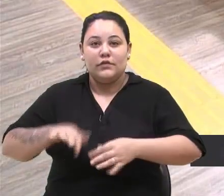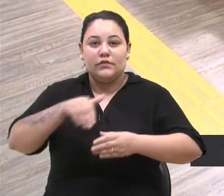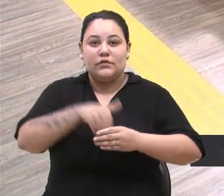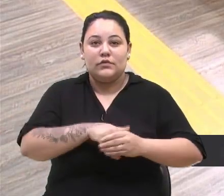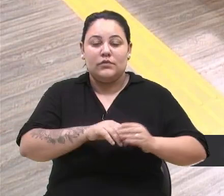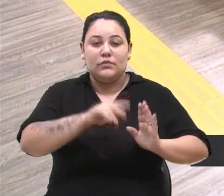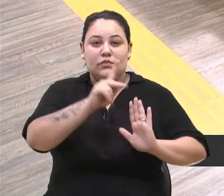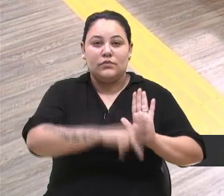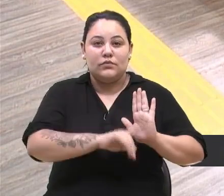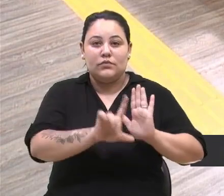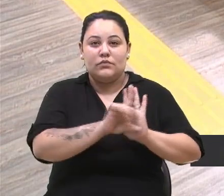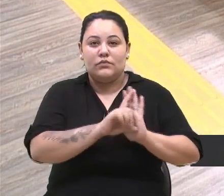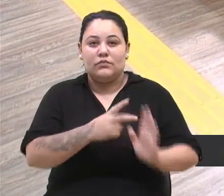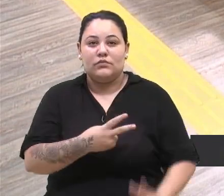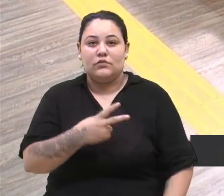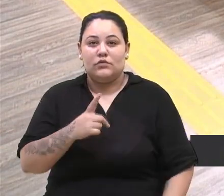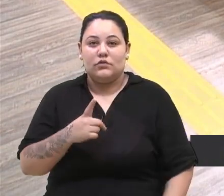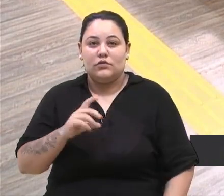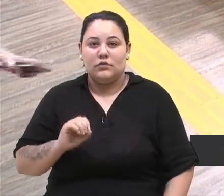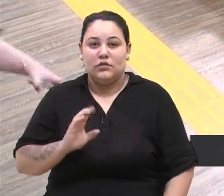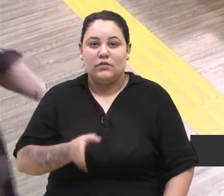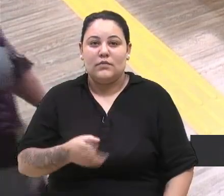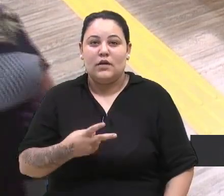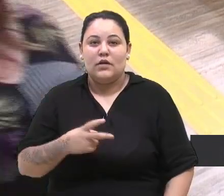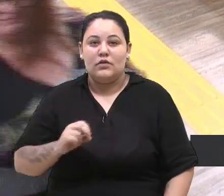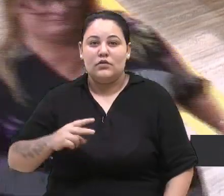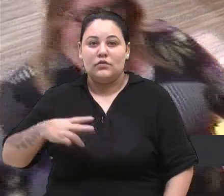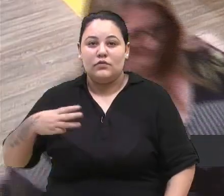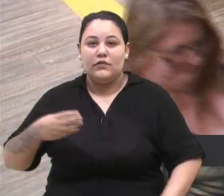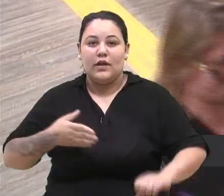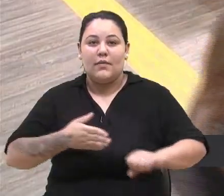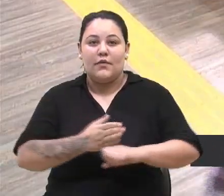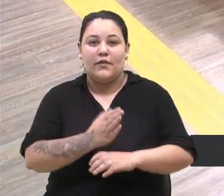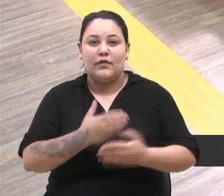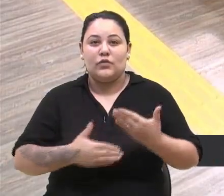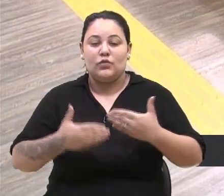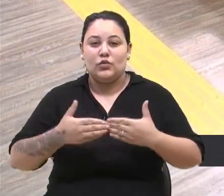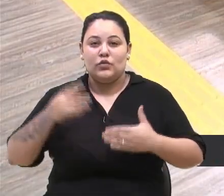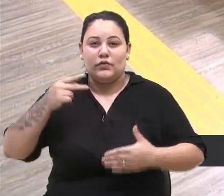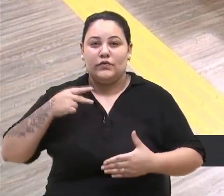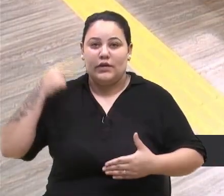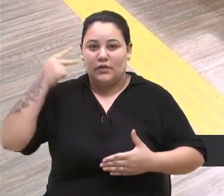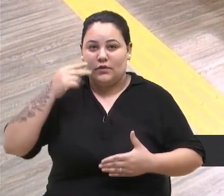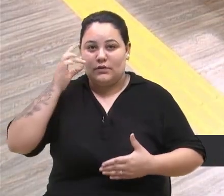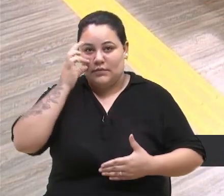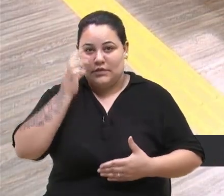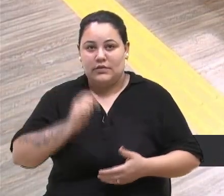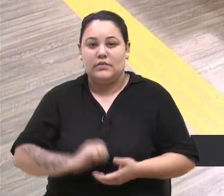210/2023 foi aprovado por unanimidade.